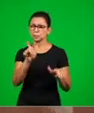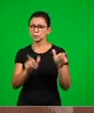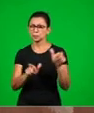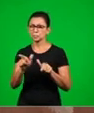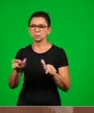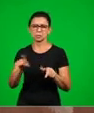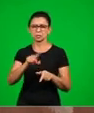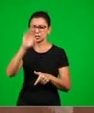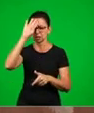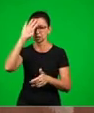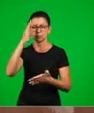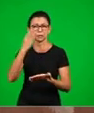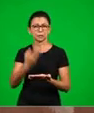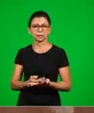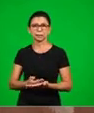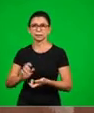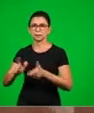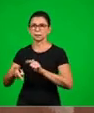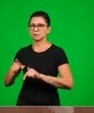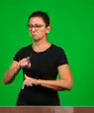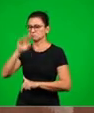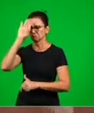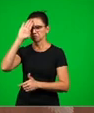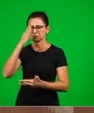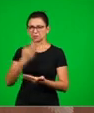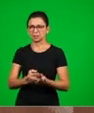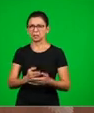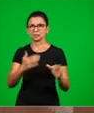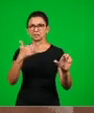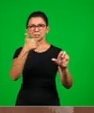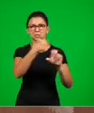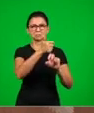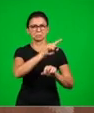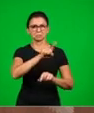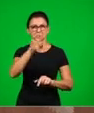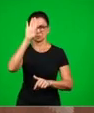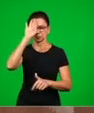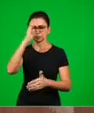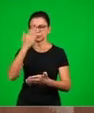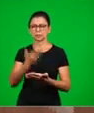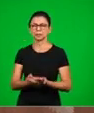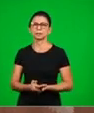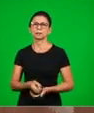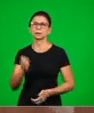creu, mas aquilo que eles estavam vivendo, sinais, prodígios, maravilhas. Então, há